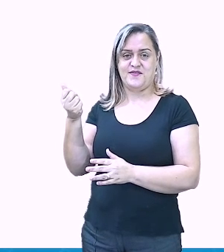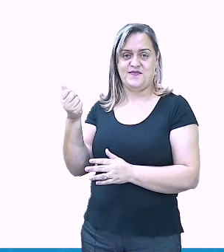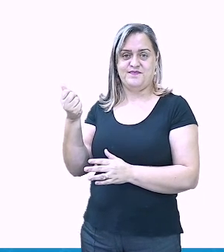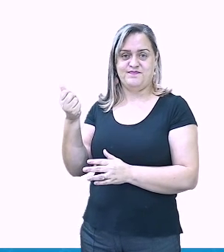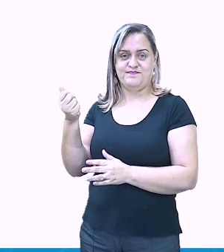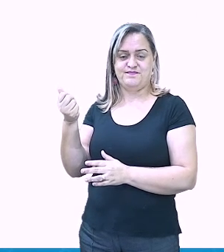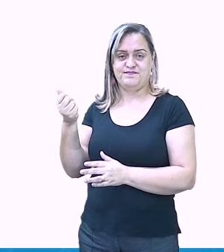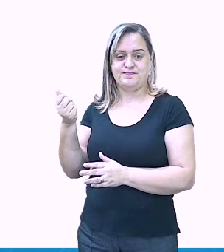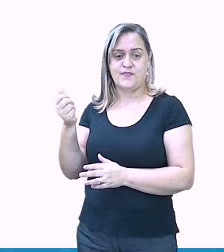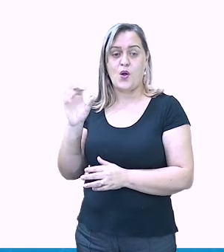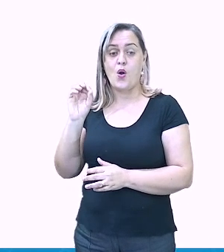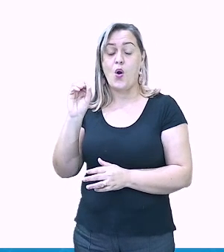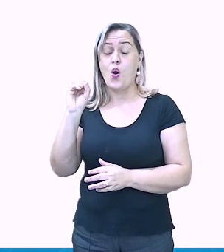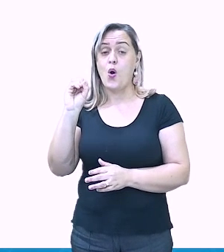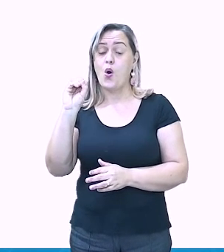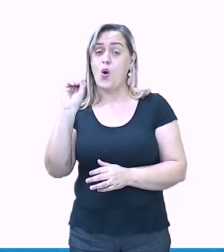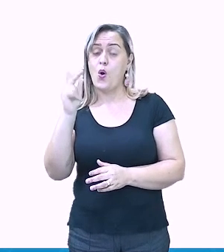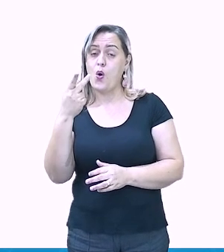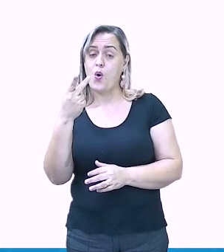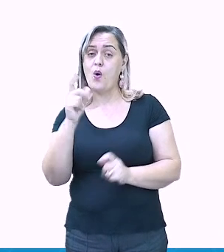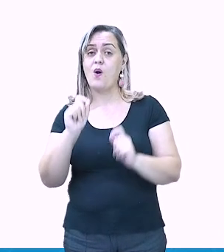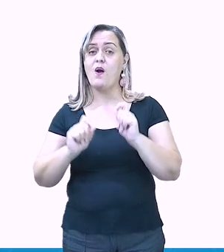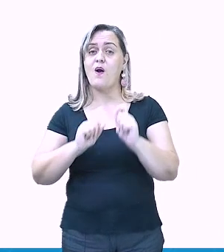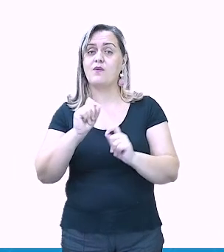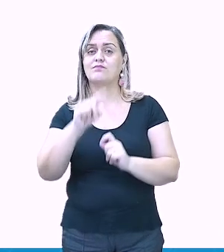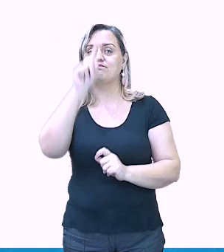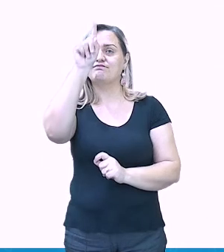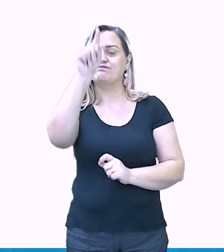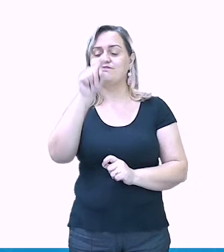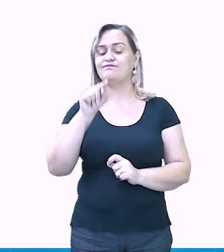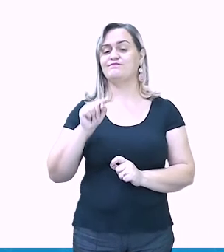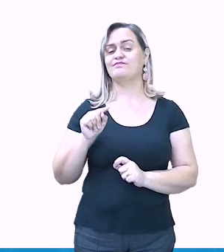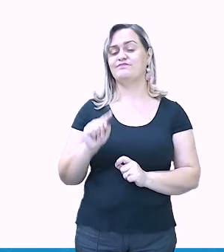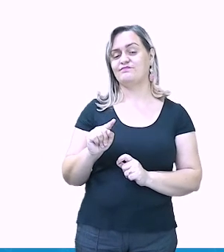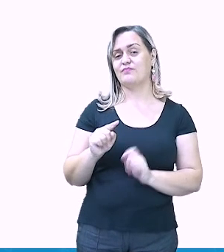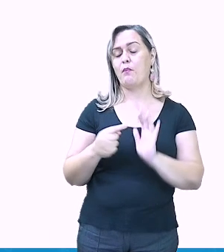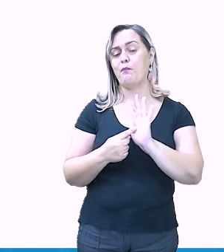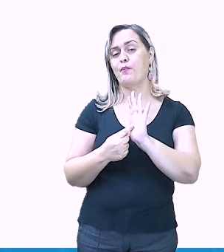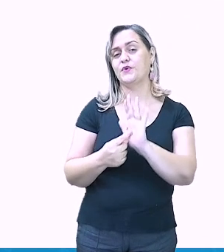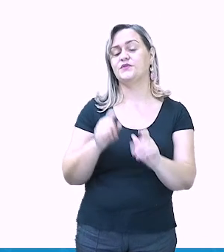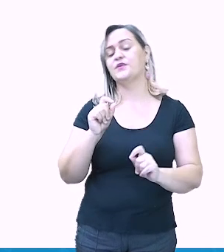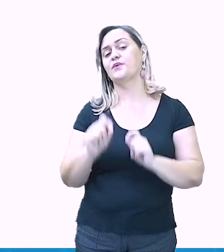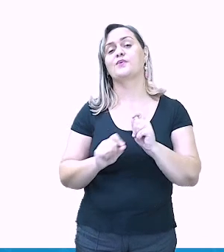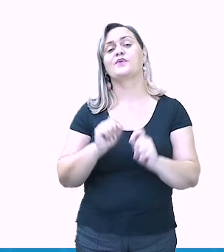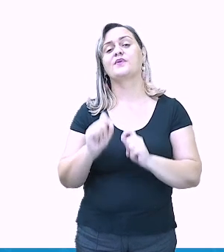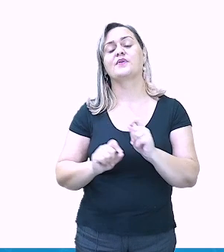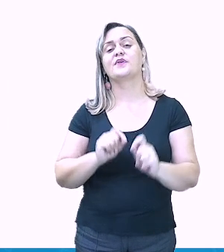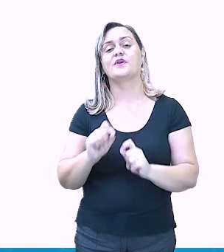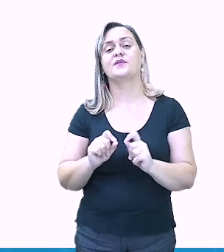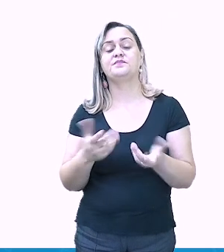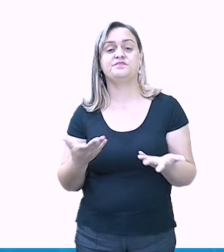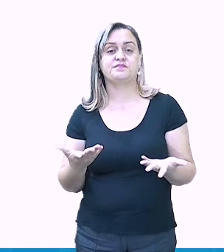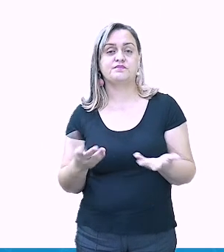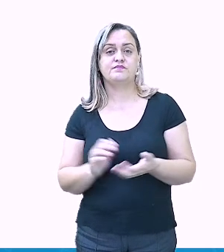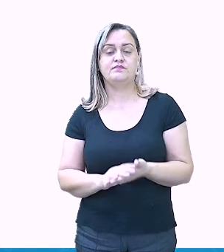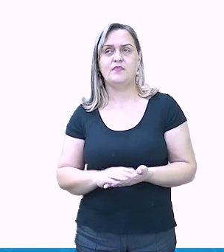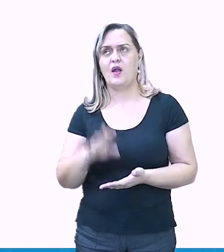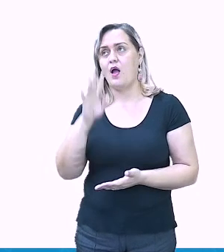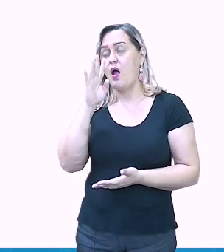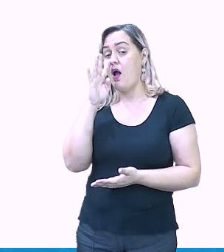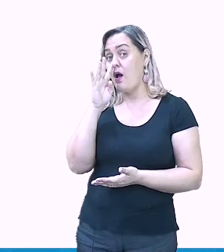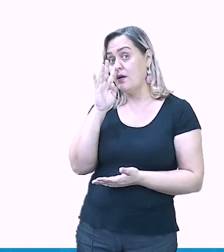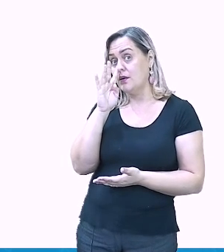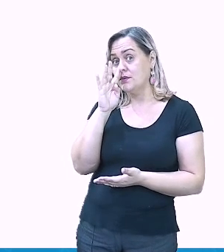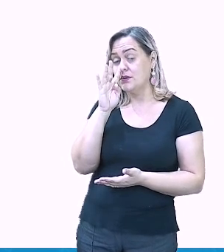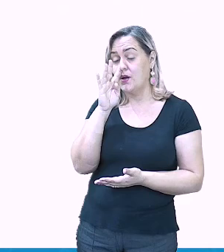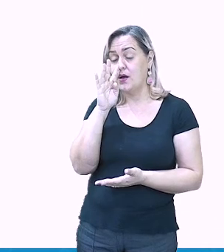É uma interjeição exclamativa, mas que já vai indicar o quê? Pode ser até admiração, né?